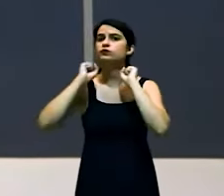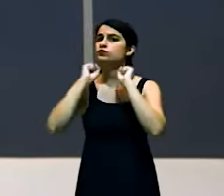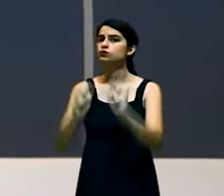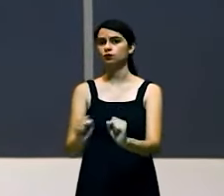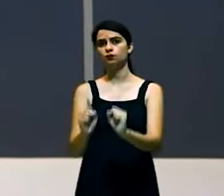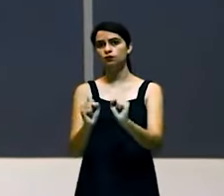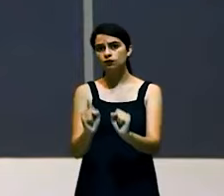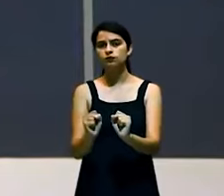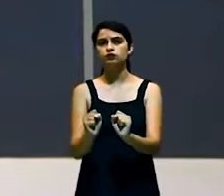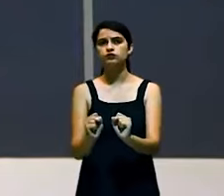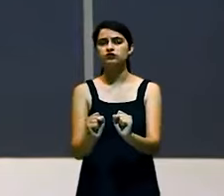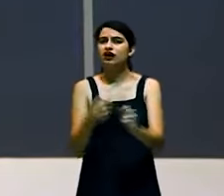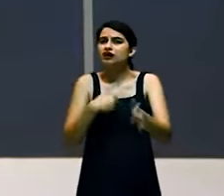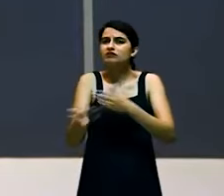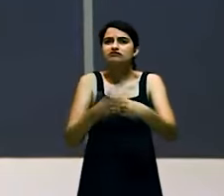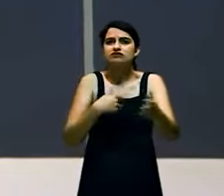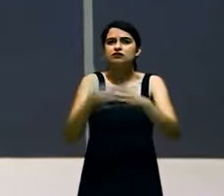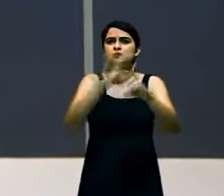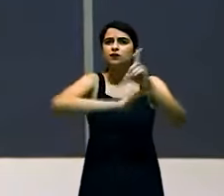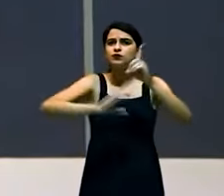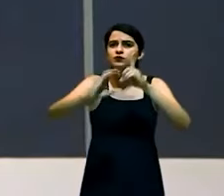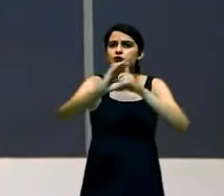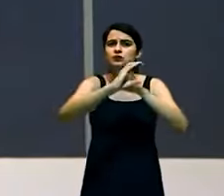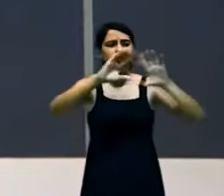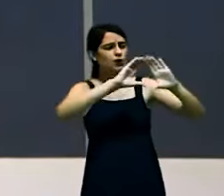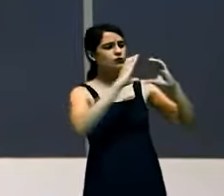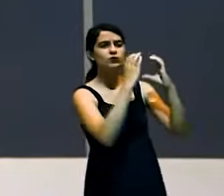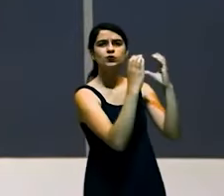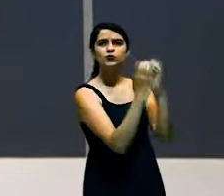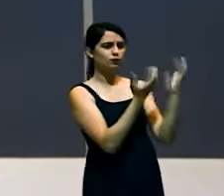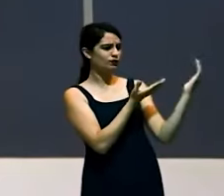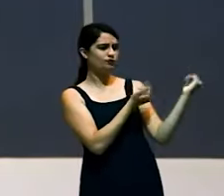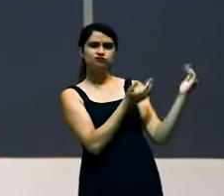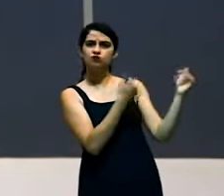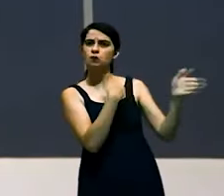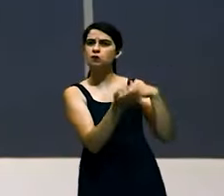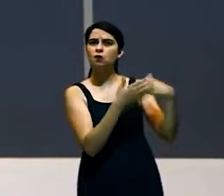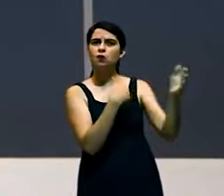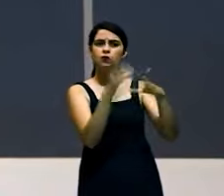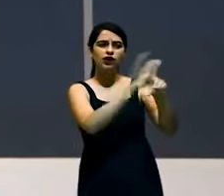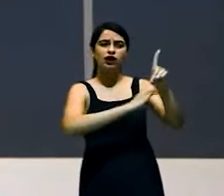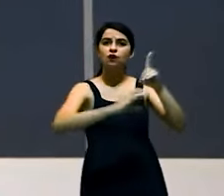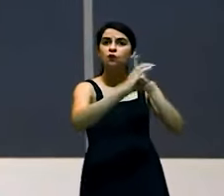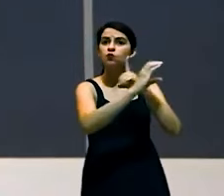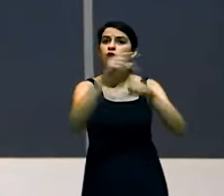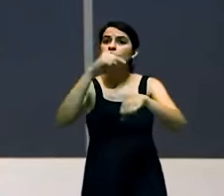Mas é, pode ser o culto que for, no cenáculo, no adolescente, no jovem, qualquer culto, é culto, é culto.